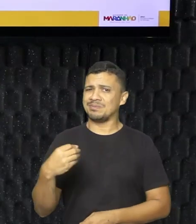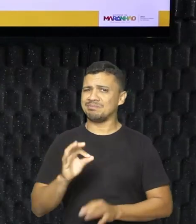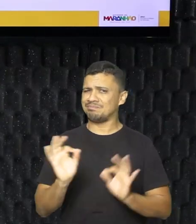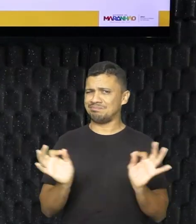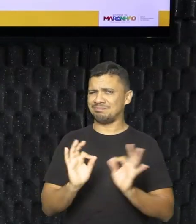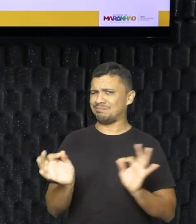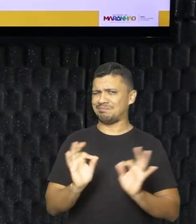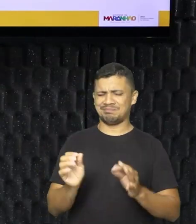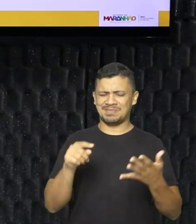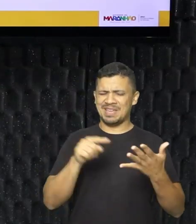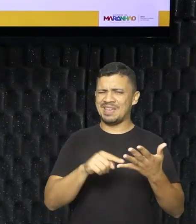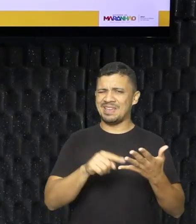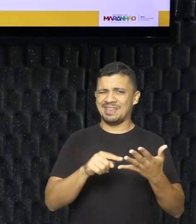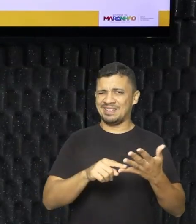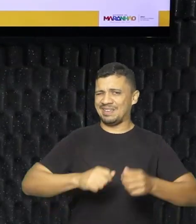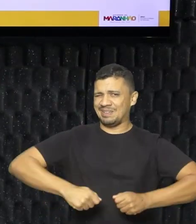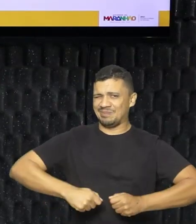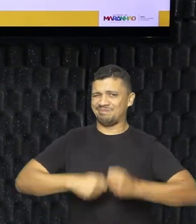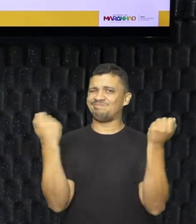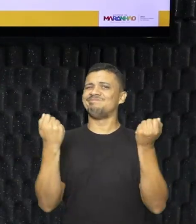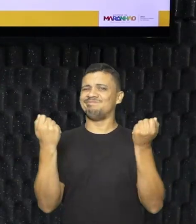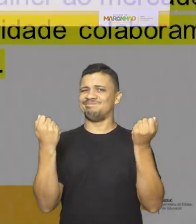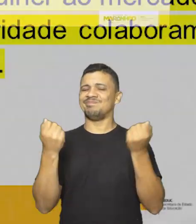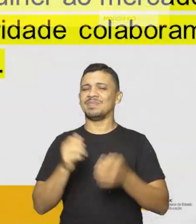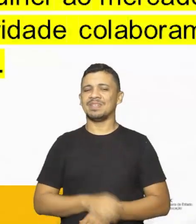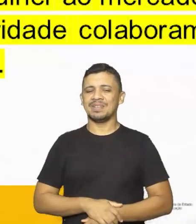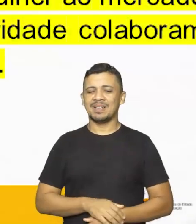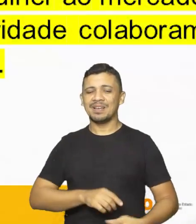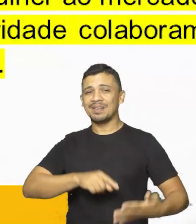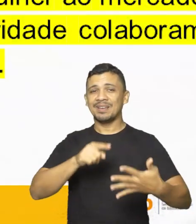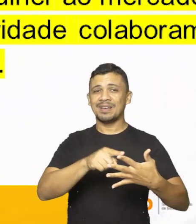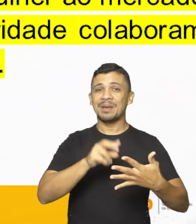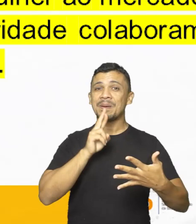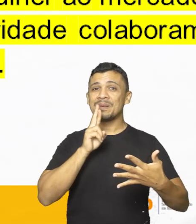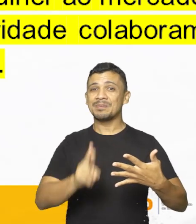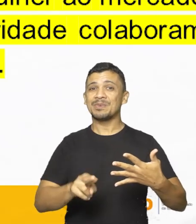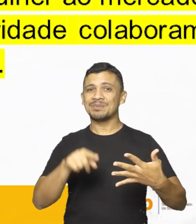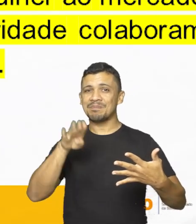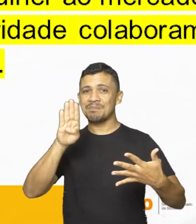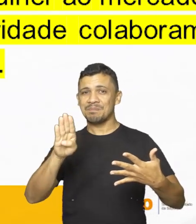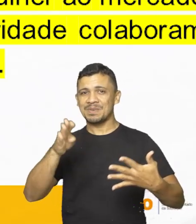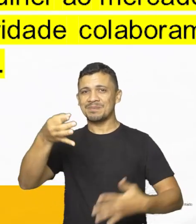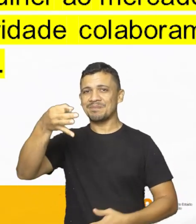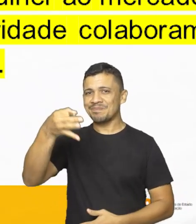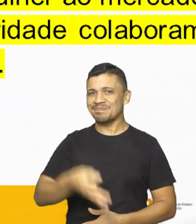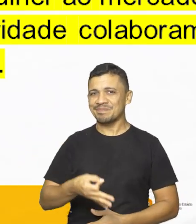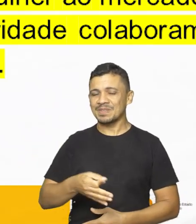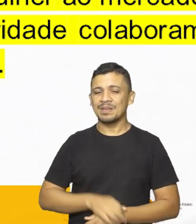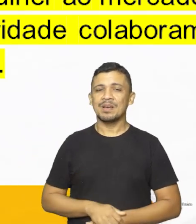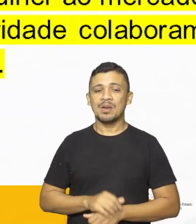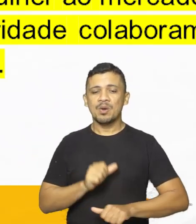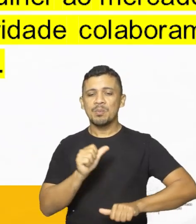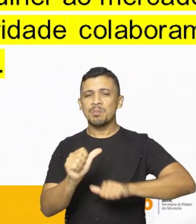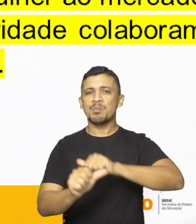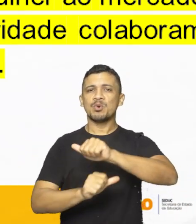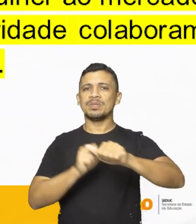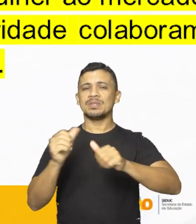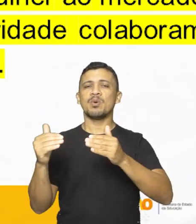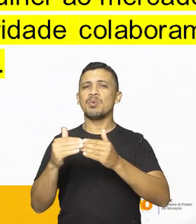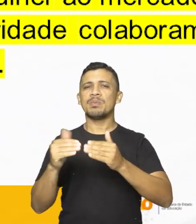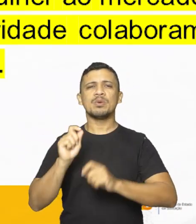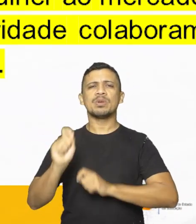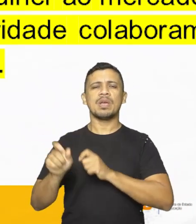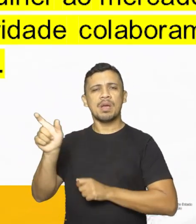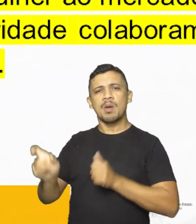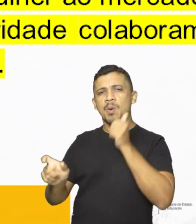a letra E é impossível. Portanto, sobra apenas a letra B de bola. Mudanças relacionadas ao acesso